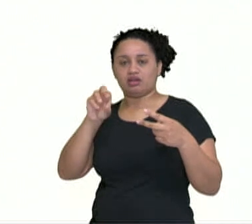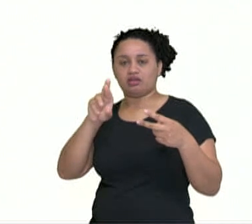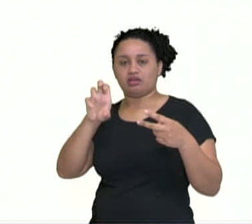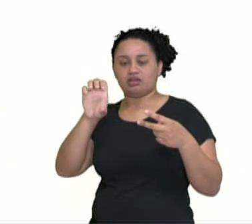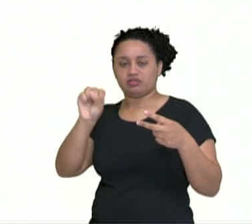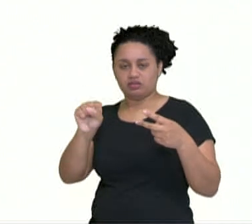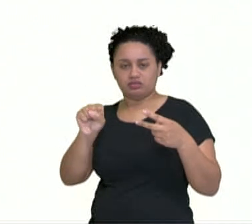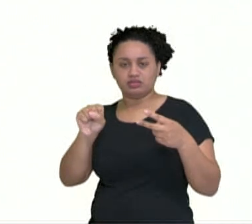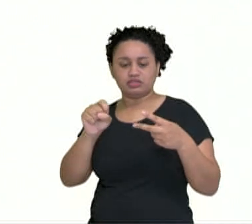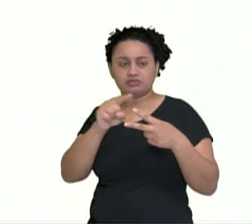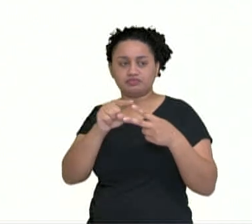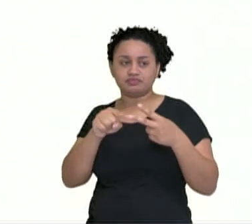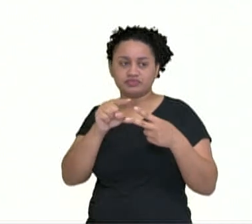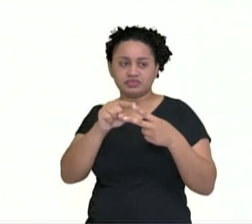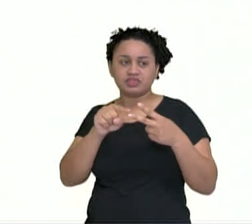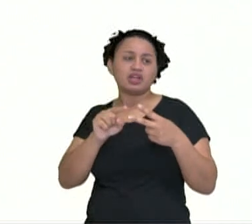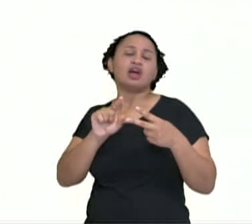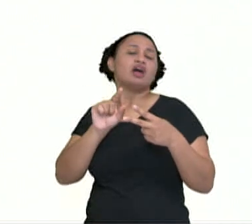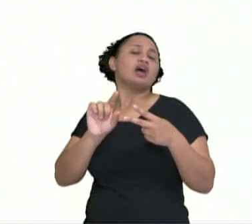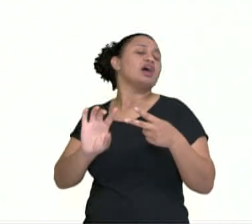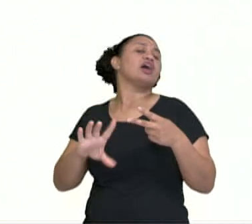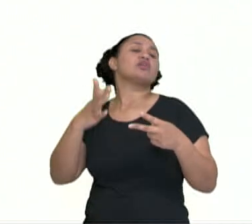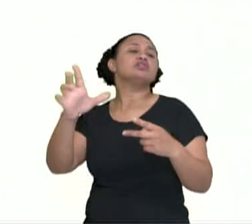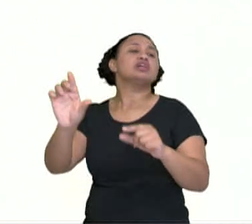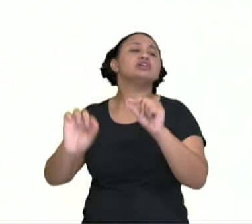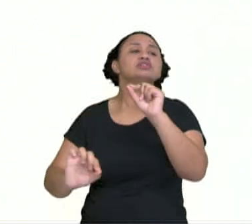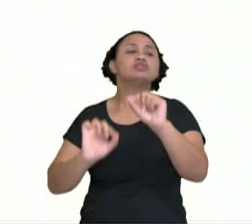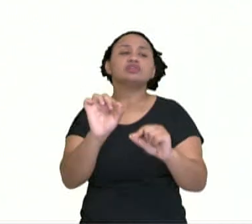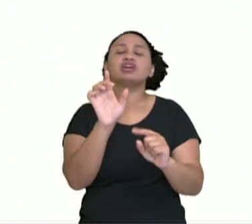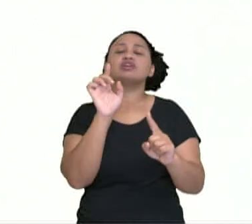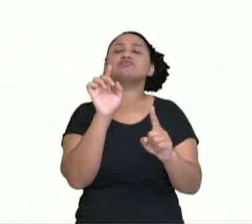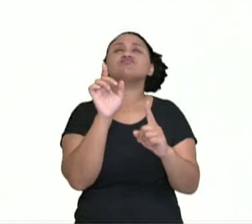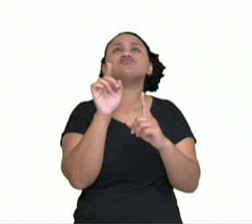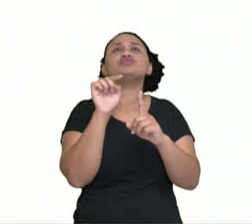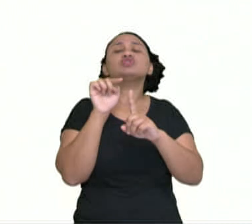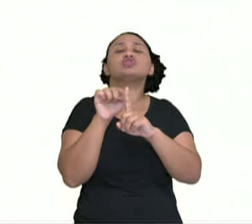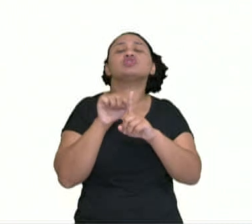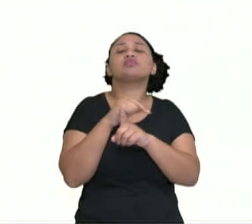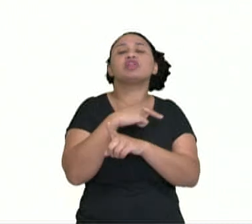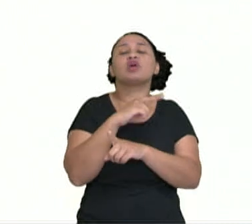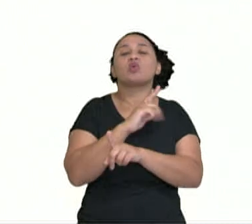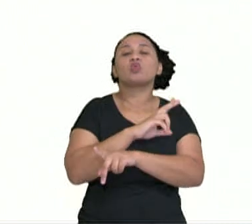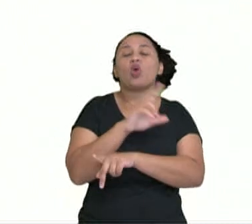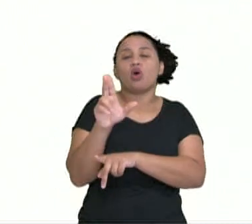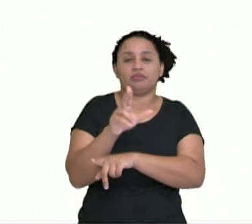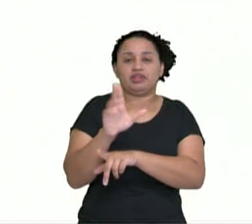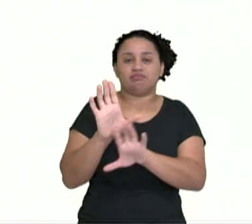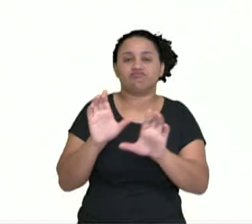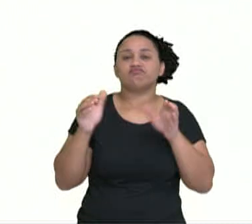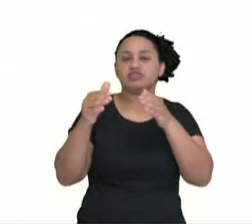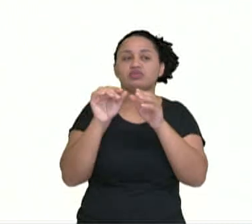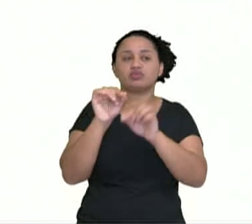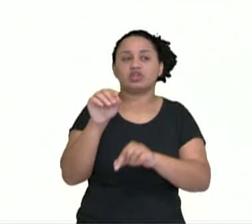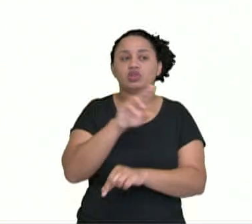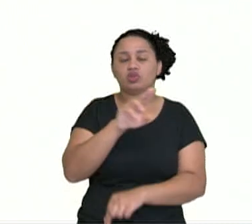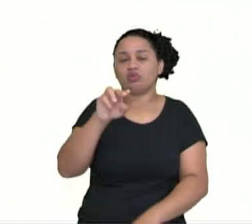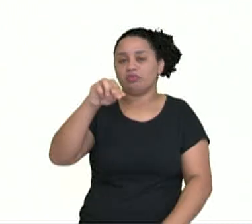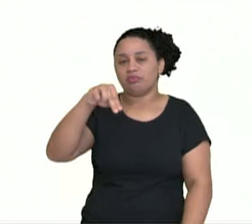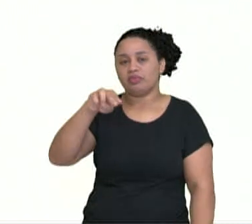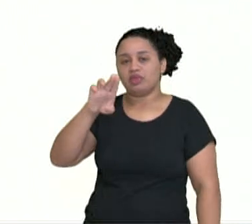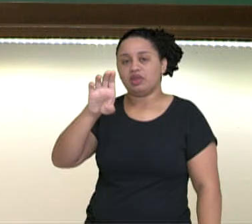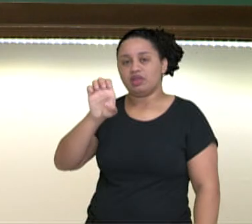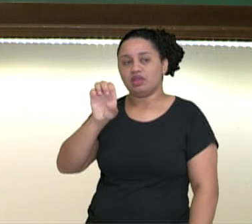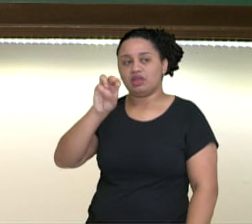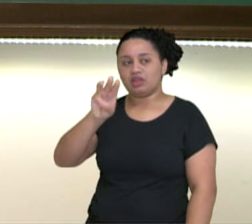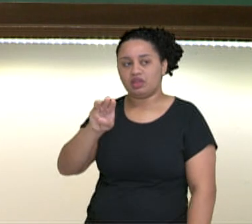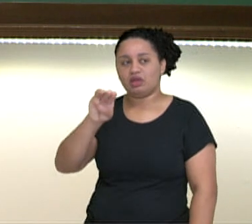New Model Army, que era um novo tipo de exército. Anterior à Revolução